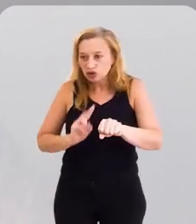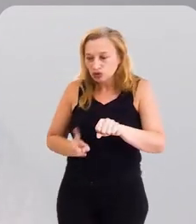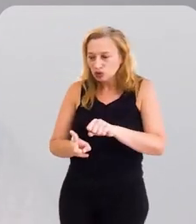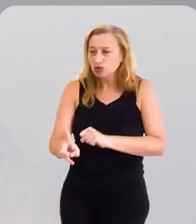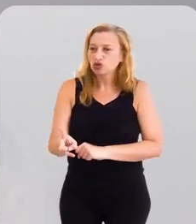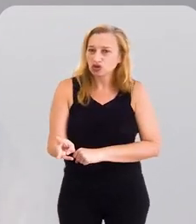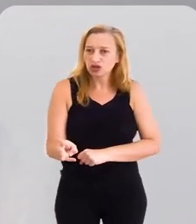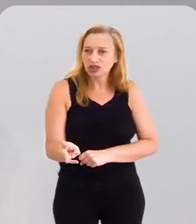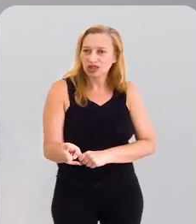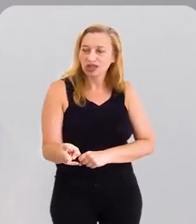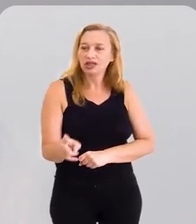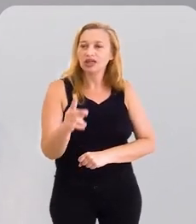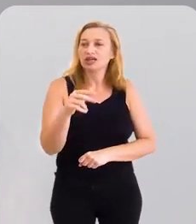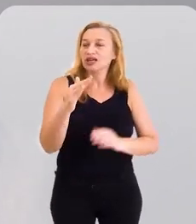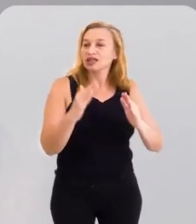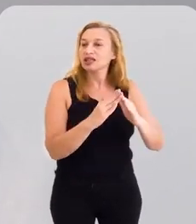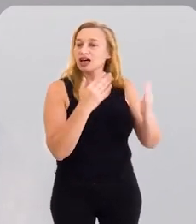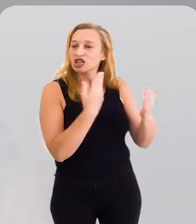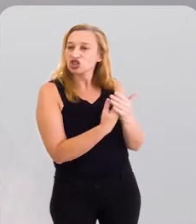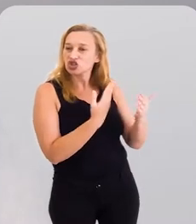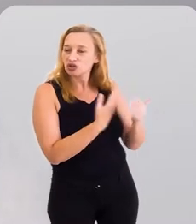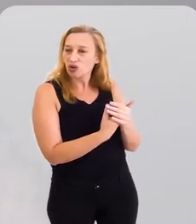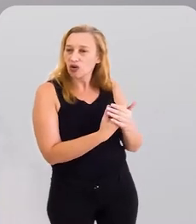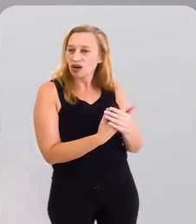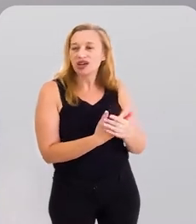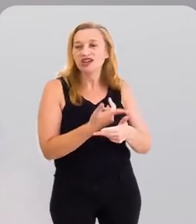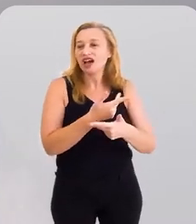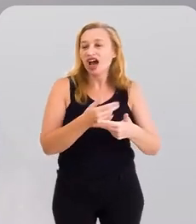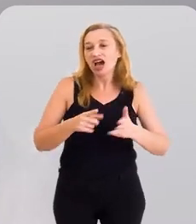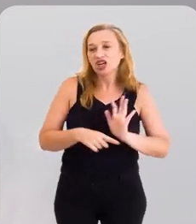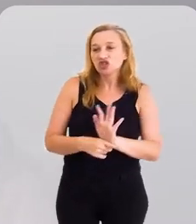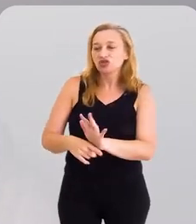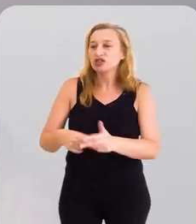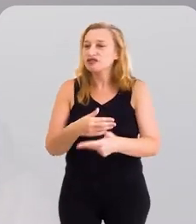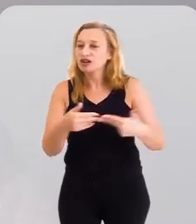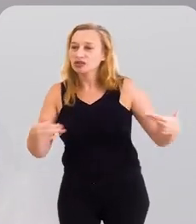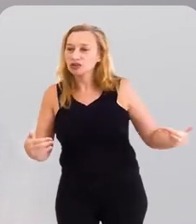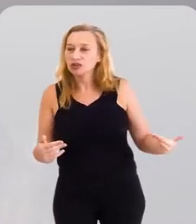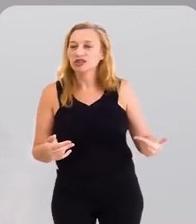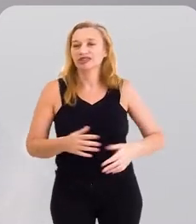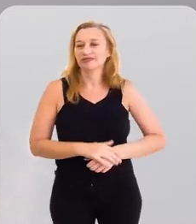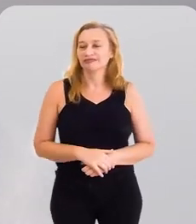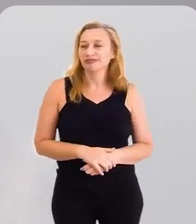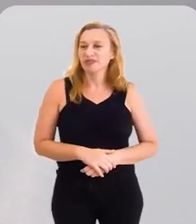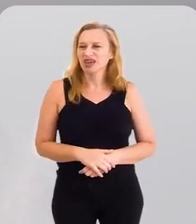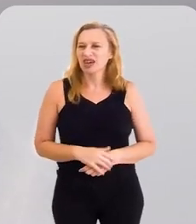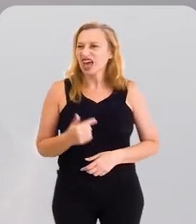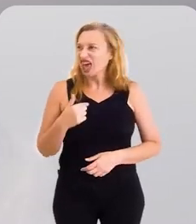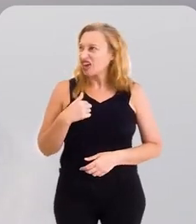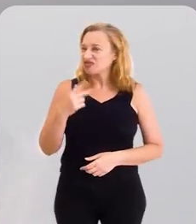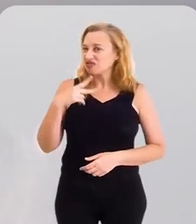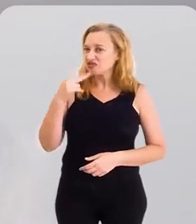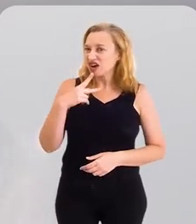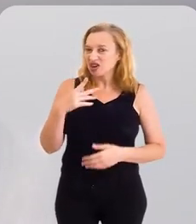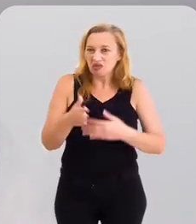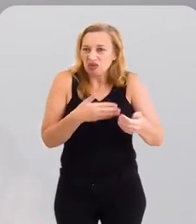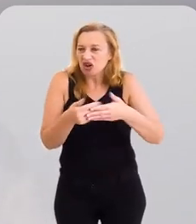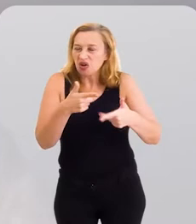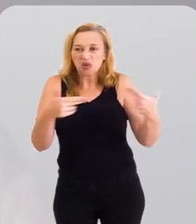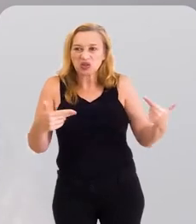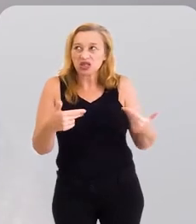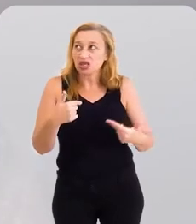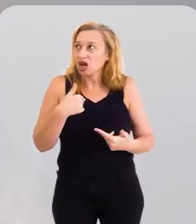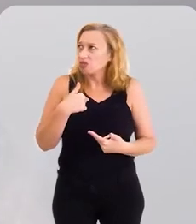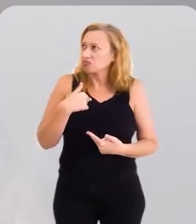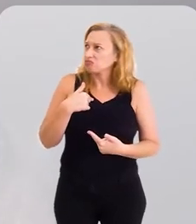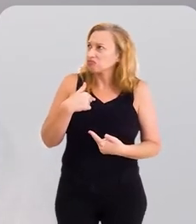formação continuada que Nova Acrópole dá facilita um pouco as coisas. Agora é mais gente, com certeza. Mas eu não abro a boca para falar